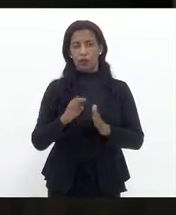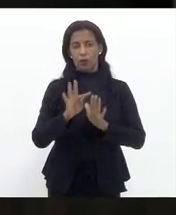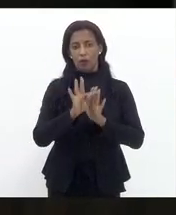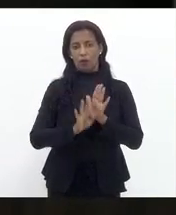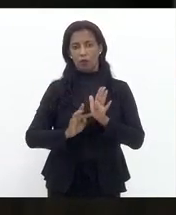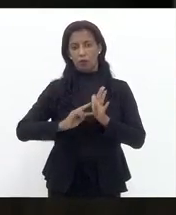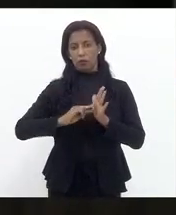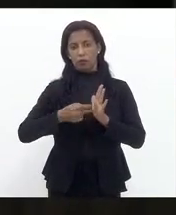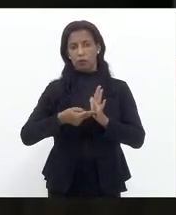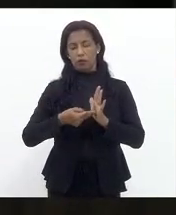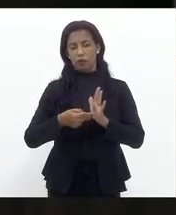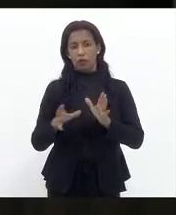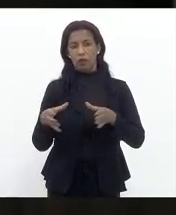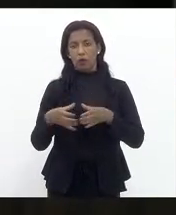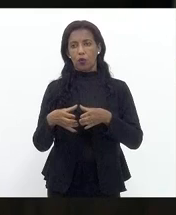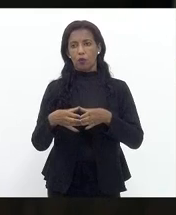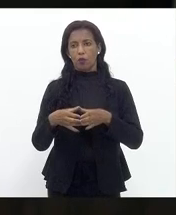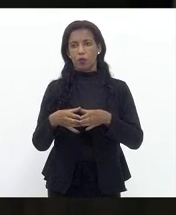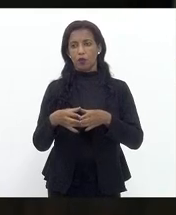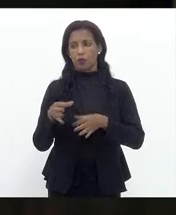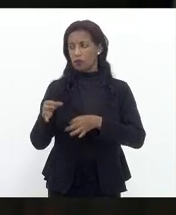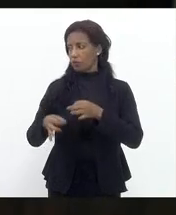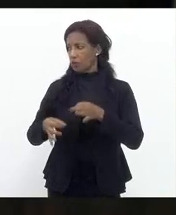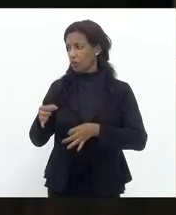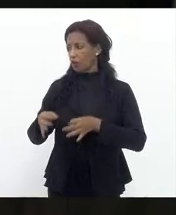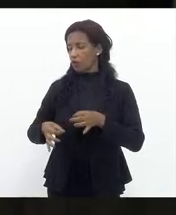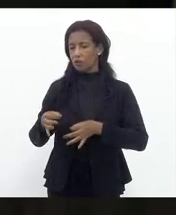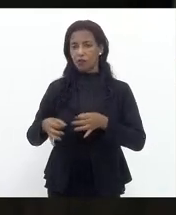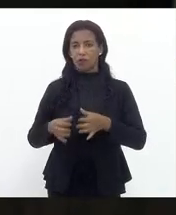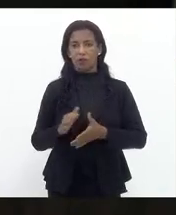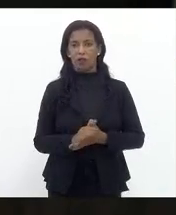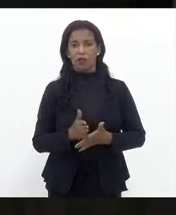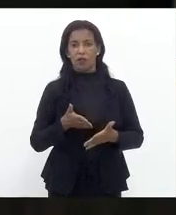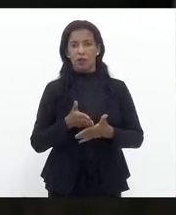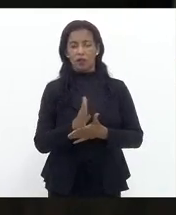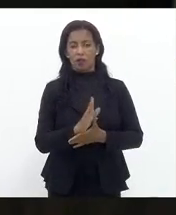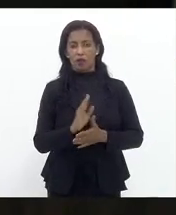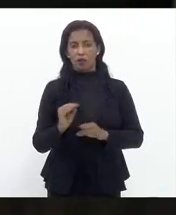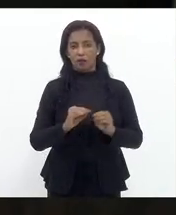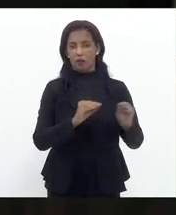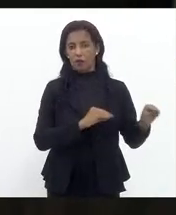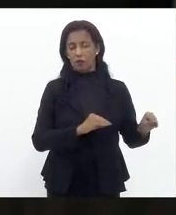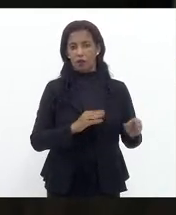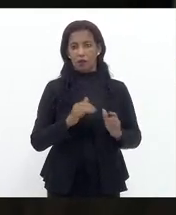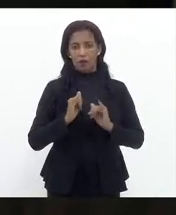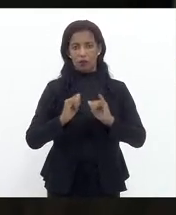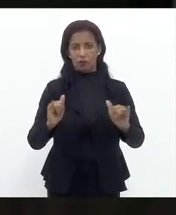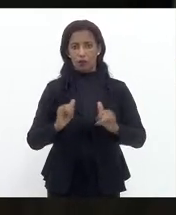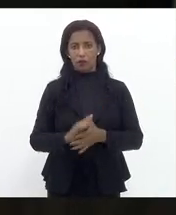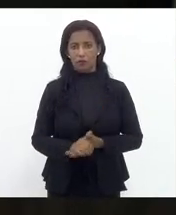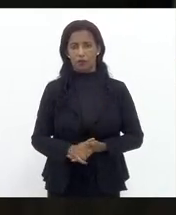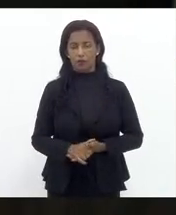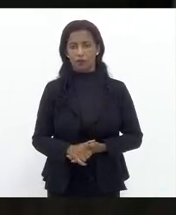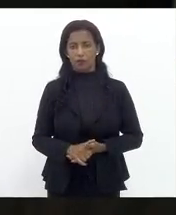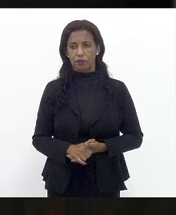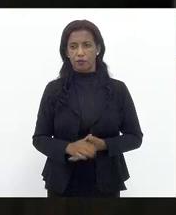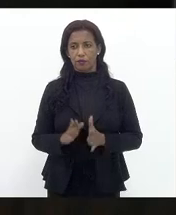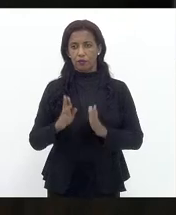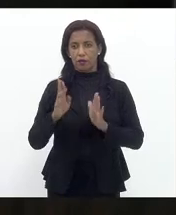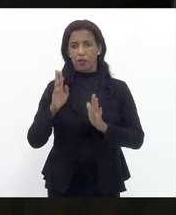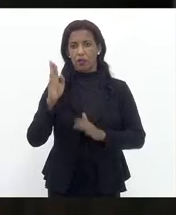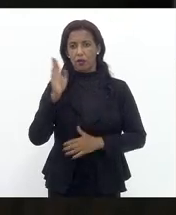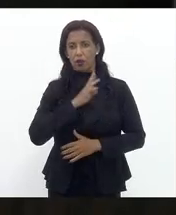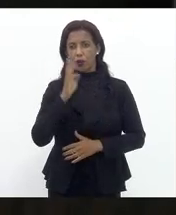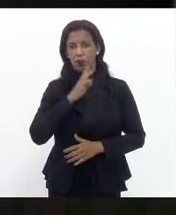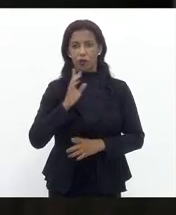redação da Comissão de Constituição e Justiça. Se os que aprovam permaneçam como estão, aprovado, vai autógrafo. Anuncio, em regime de